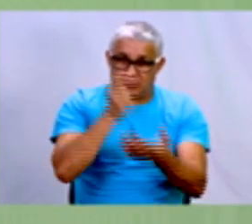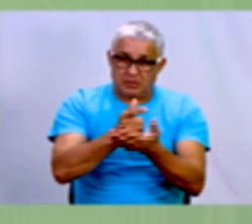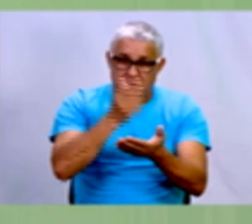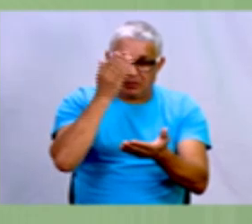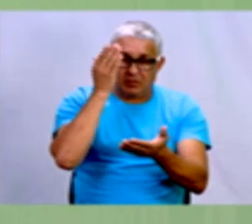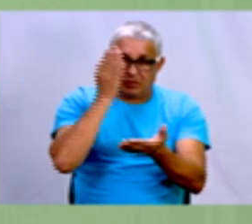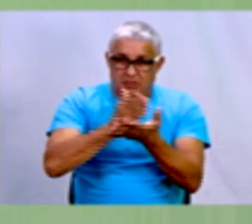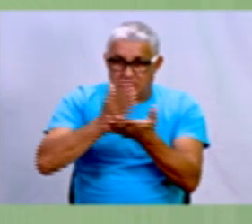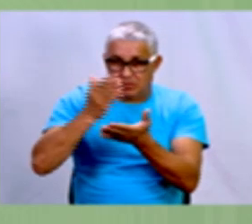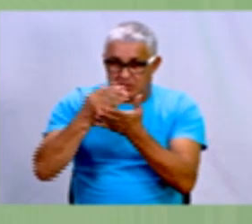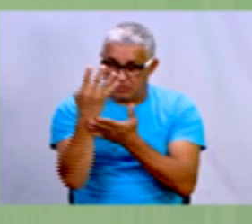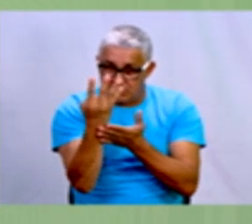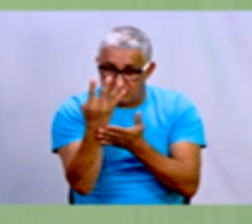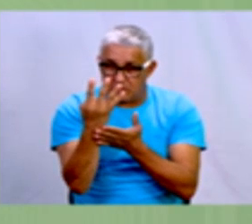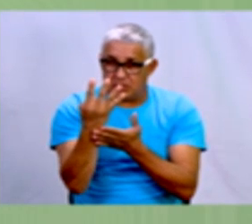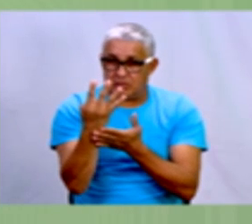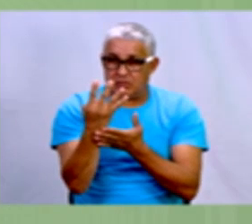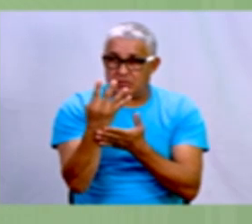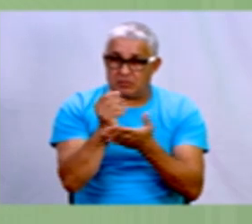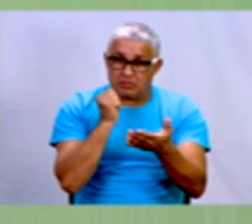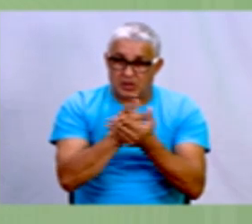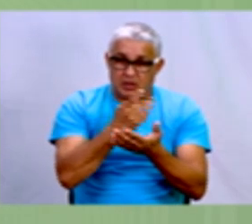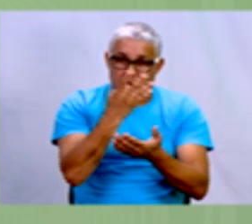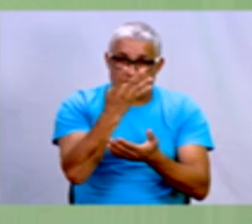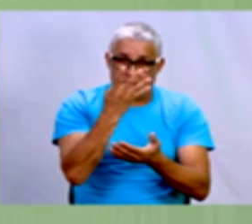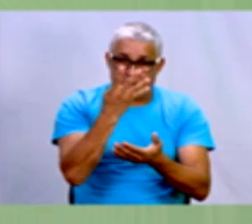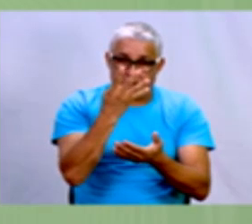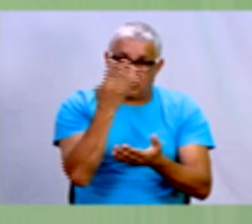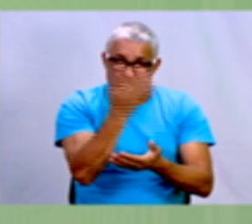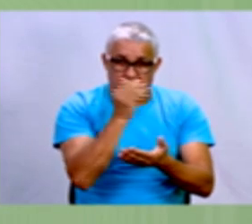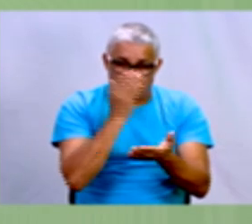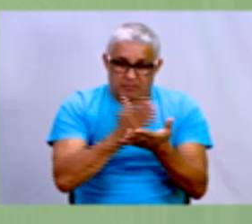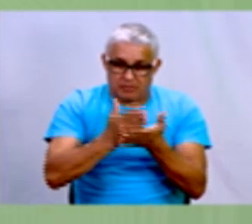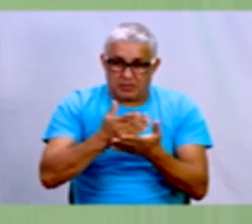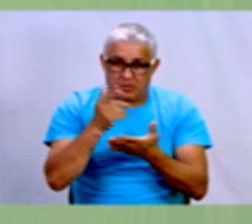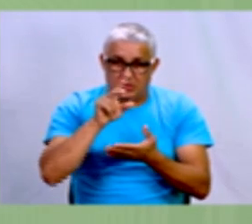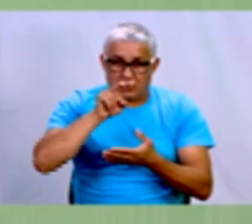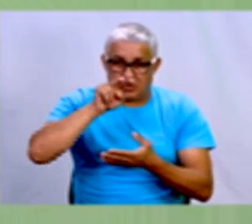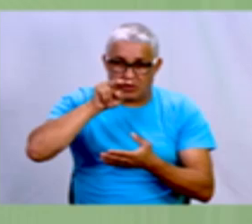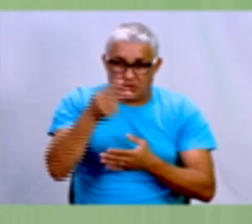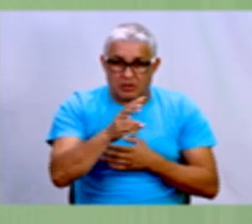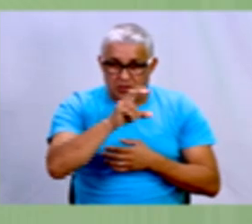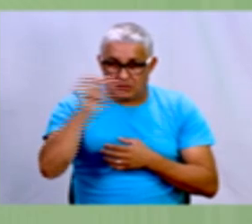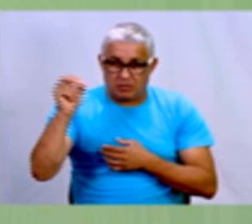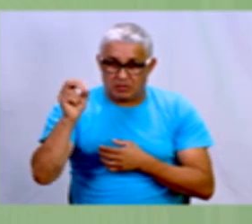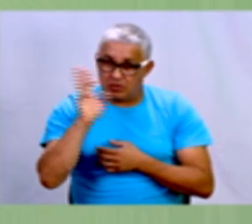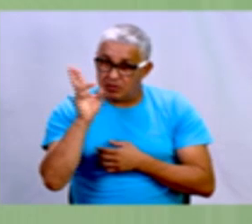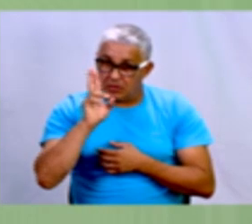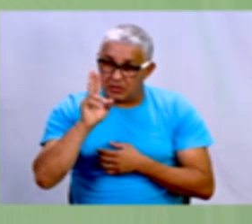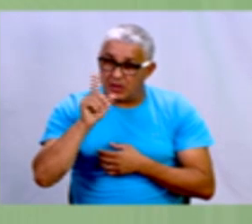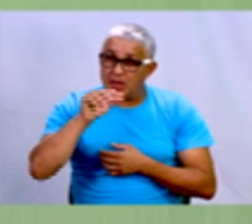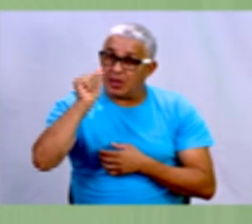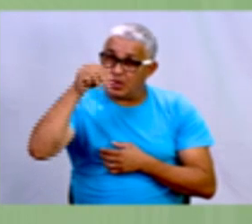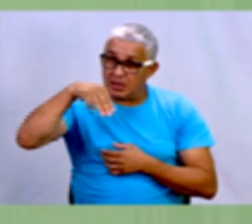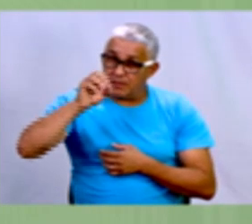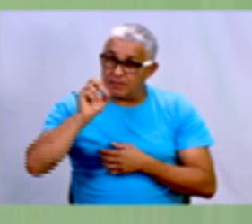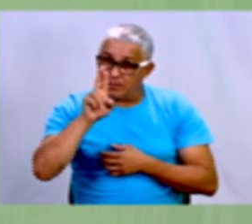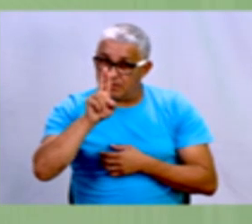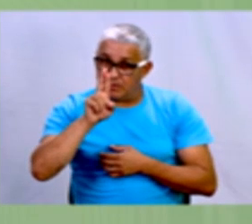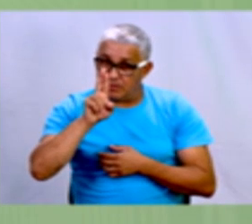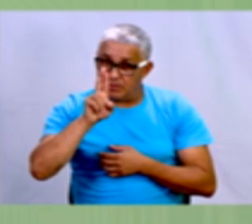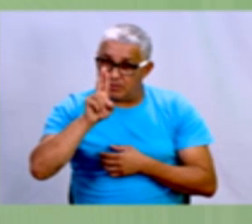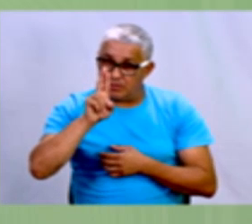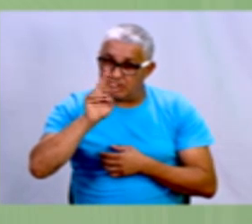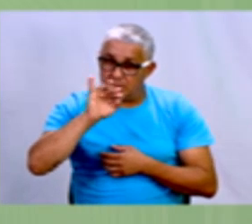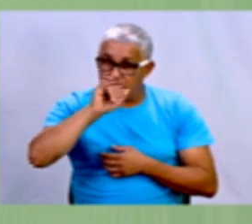parcelas, eu vou pagar 4 parcelas de R$2.500. Isso eu estou falando a amortização, ainda não é os